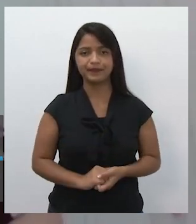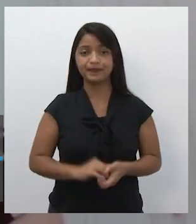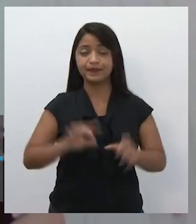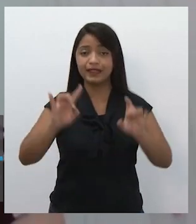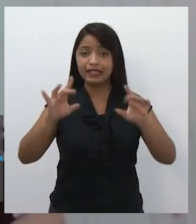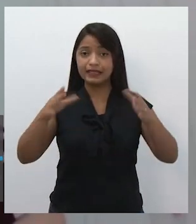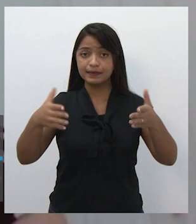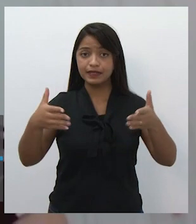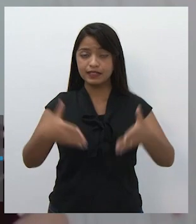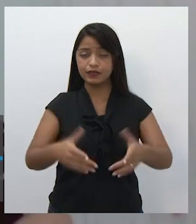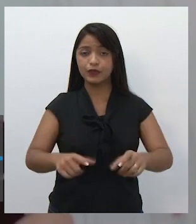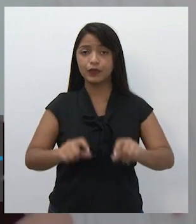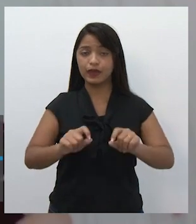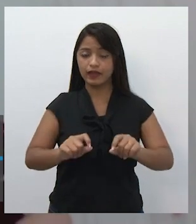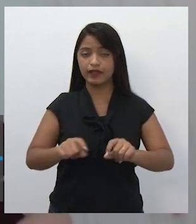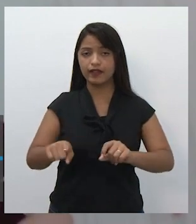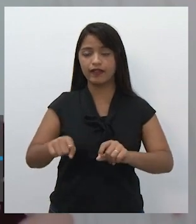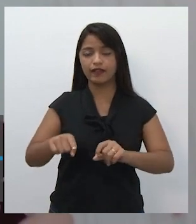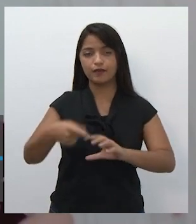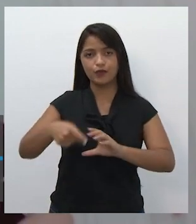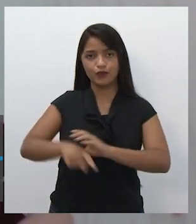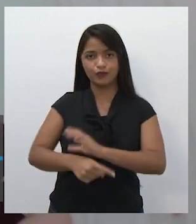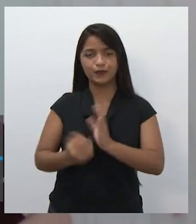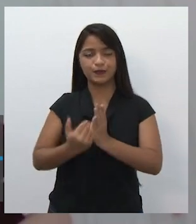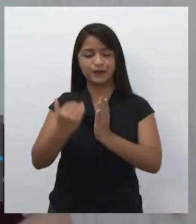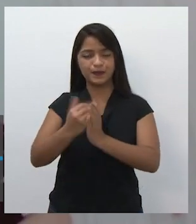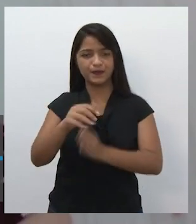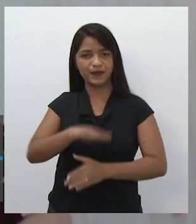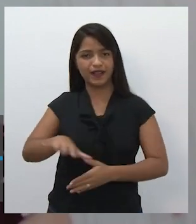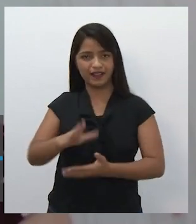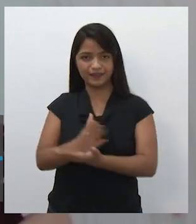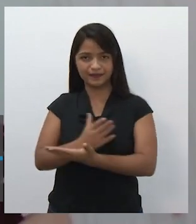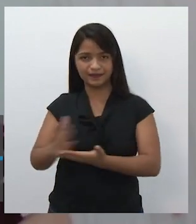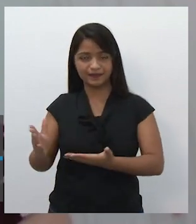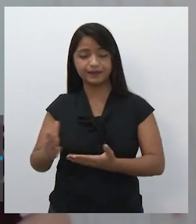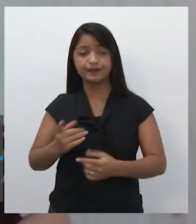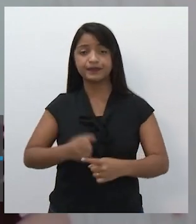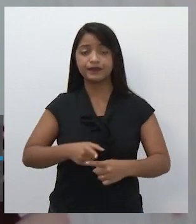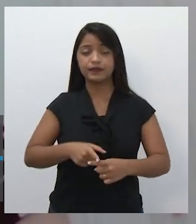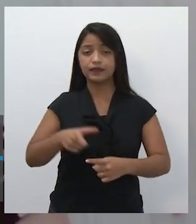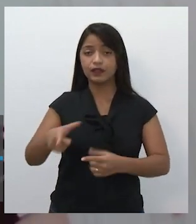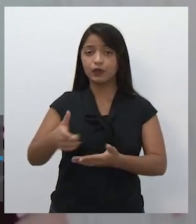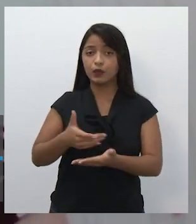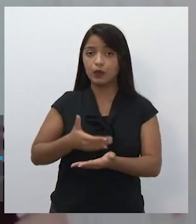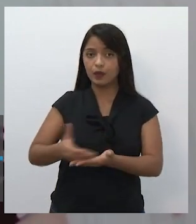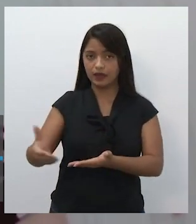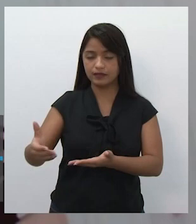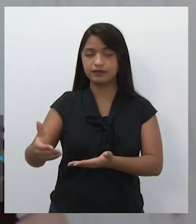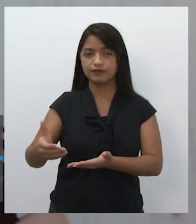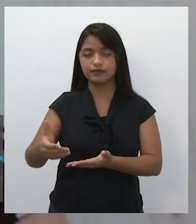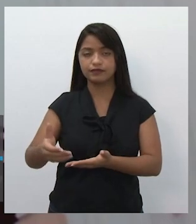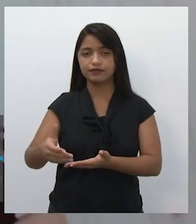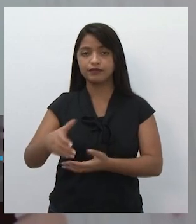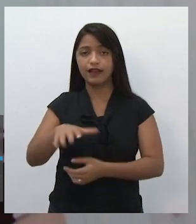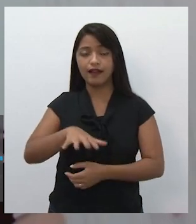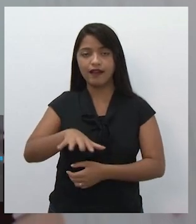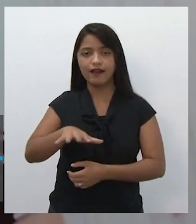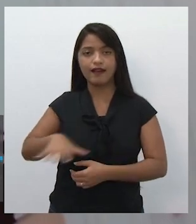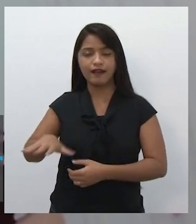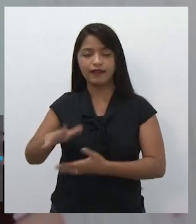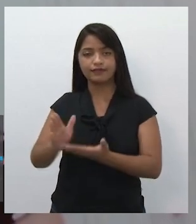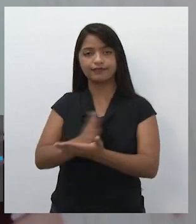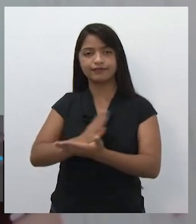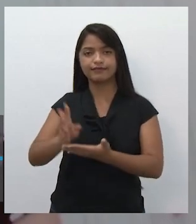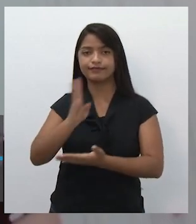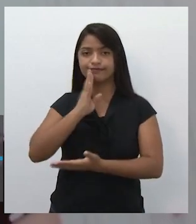os itinerários formativos, porque, na verdade, nós vamos iniciar essa parte dos itinerários formativos, que é por área de